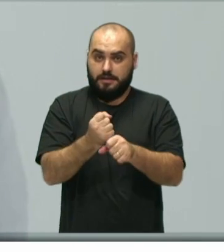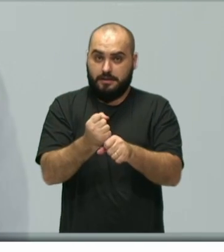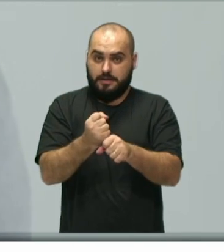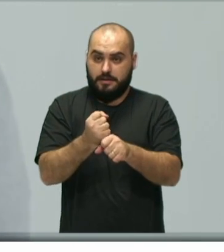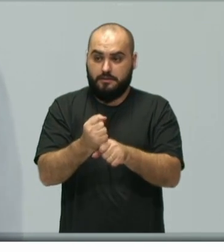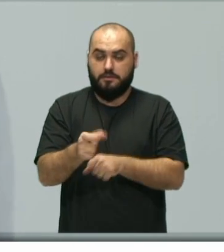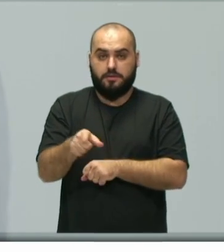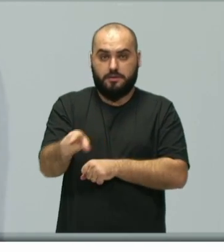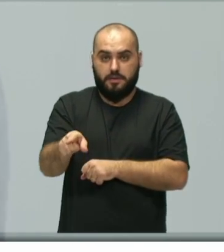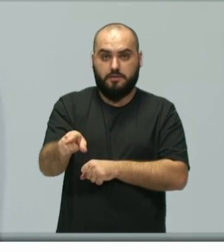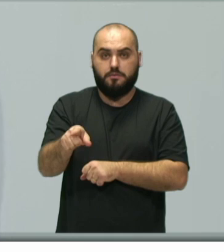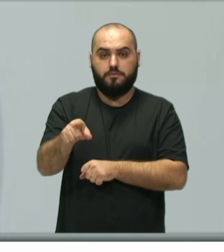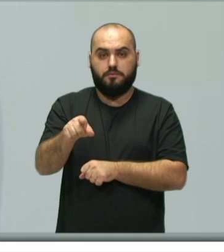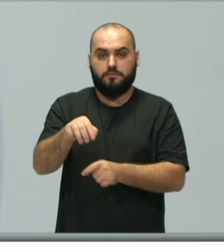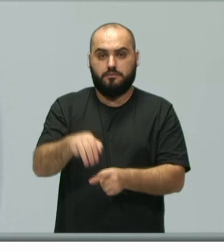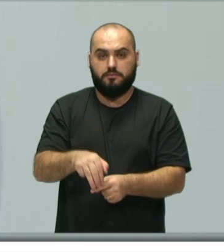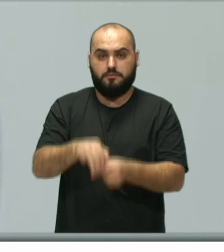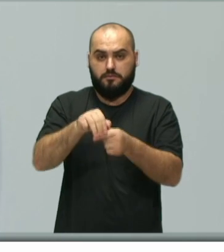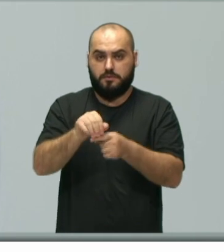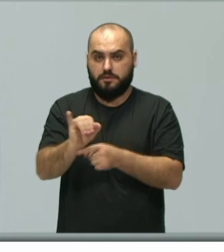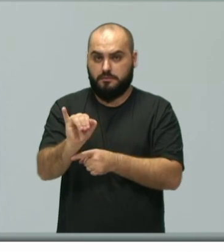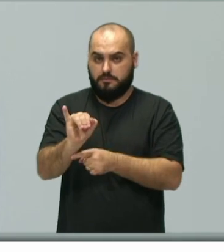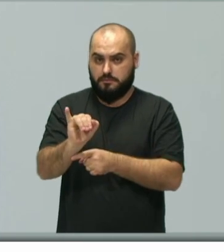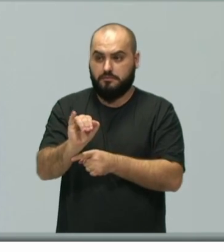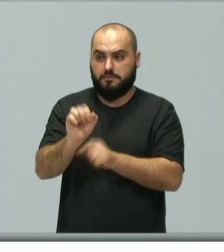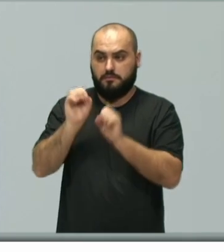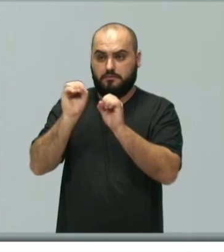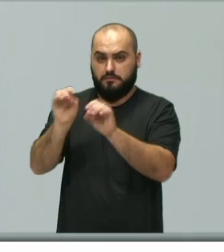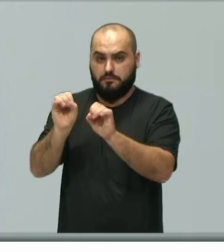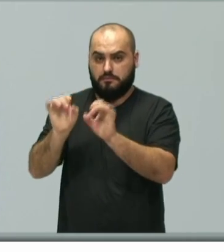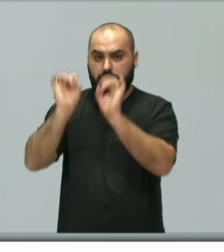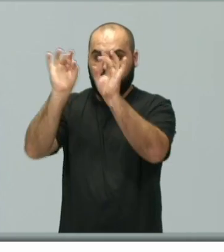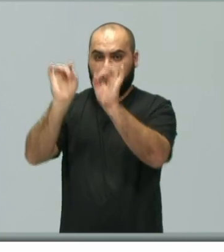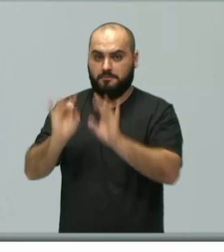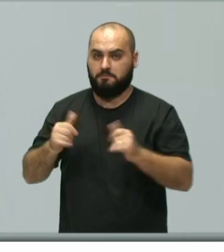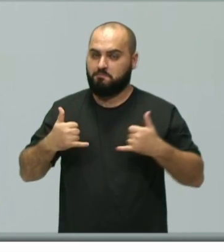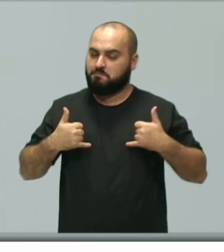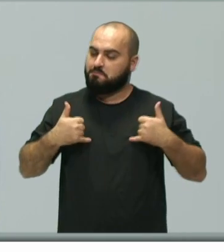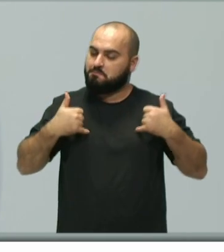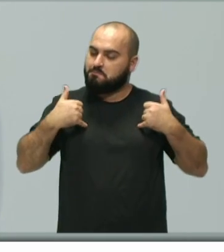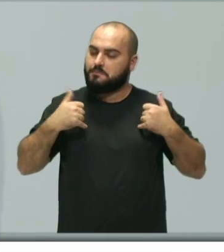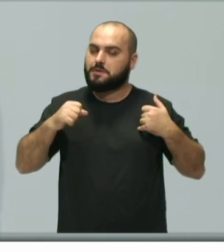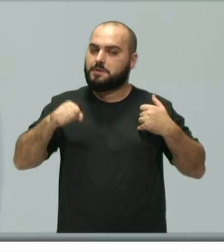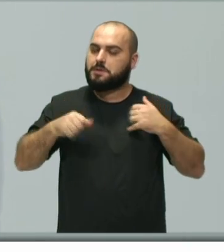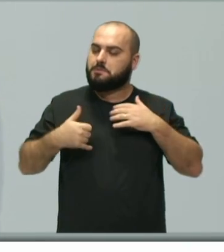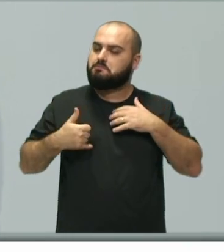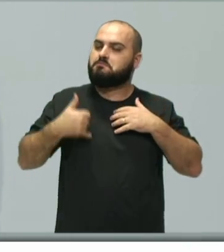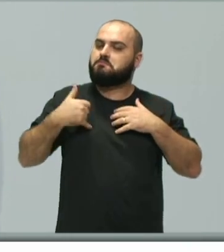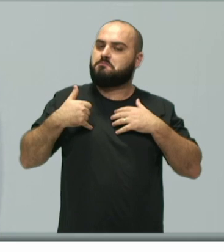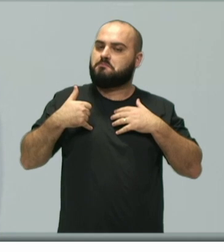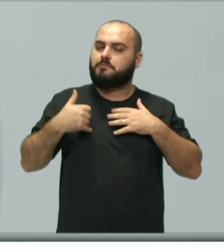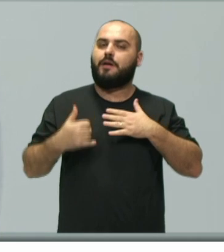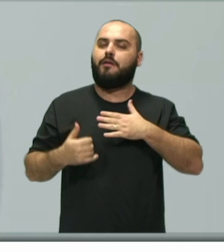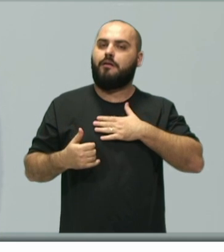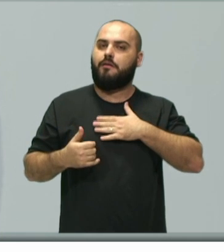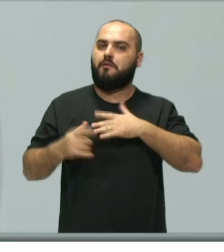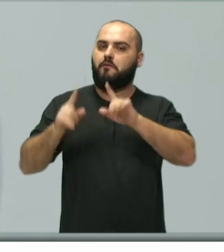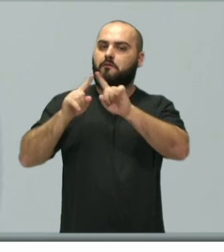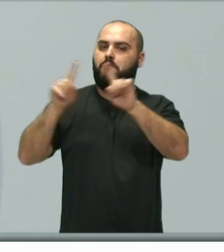municipal, na educação especial, muito orgulho, fico muito feliz de ser funcionária